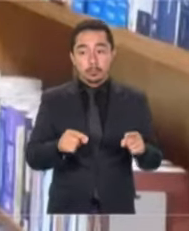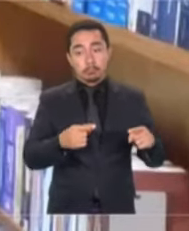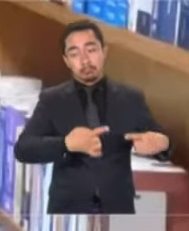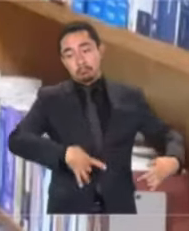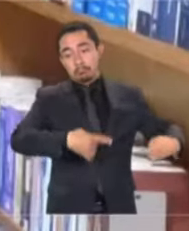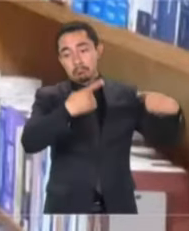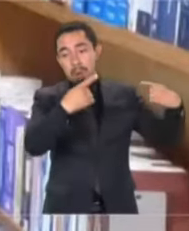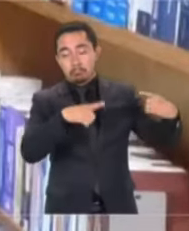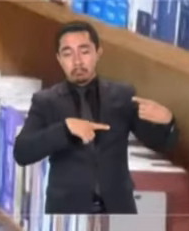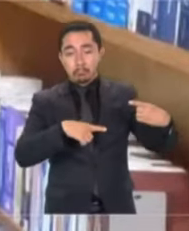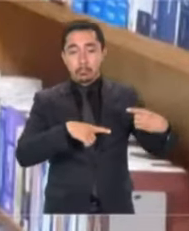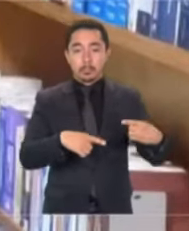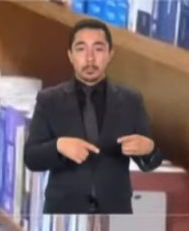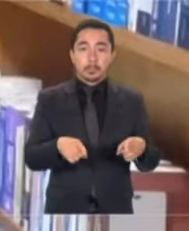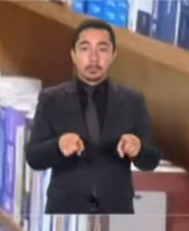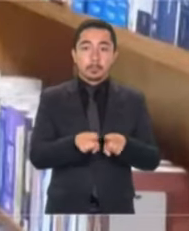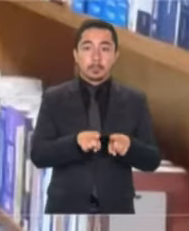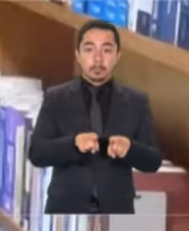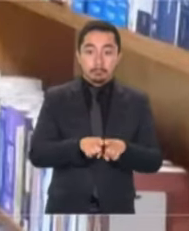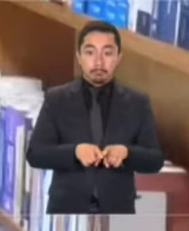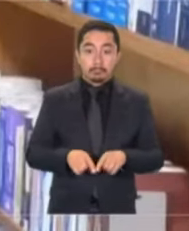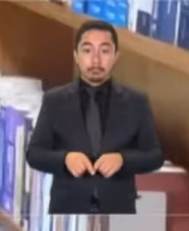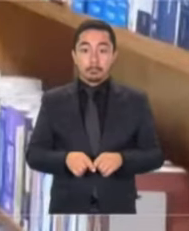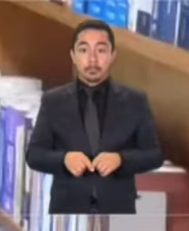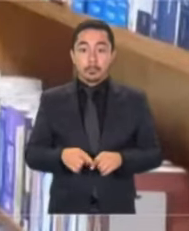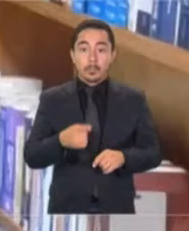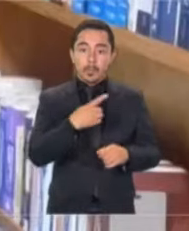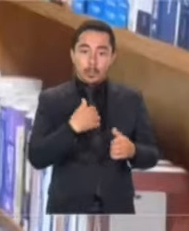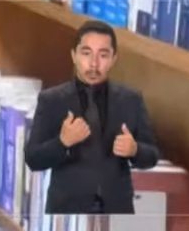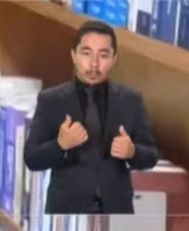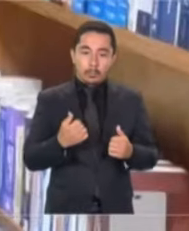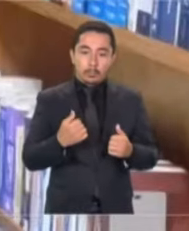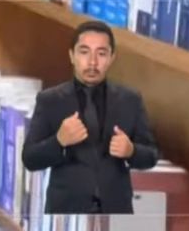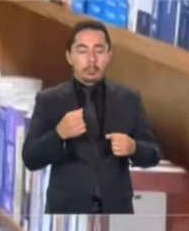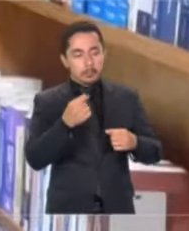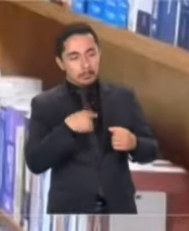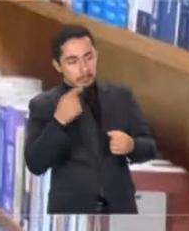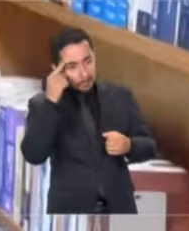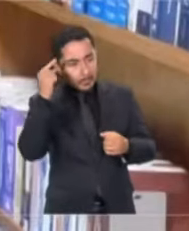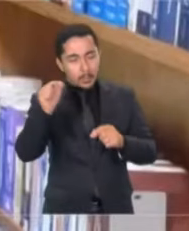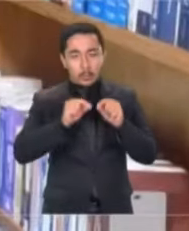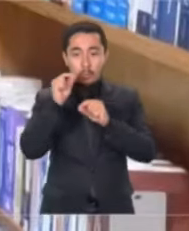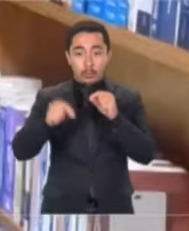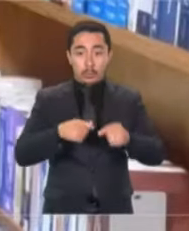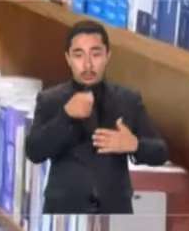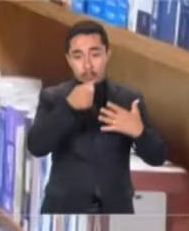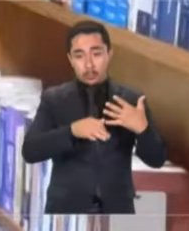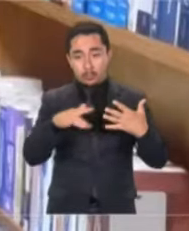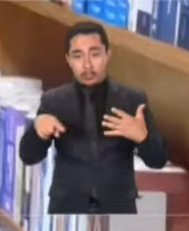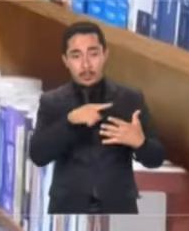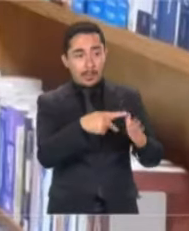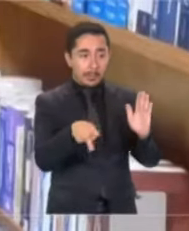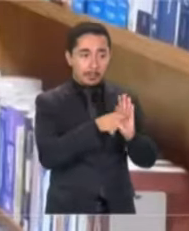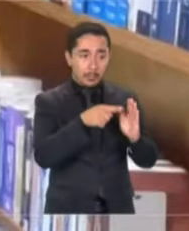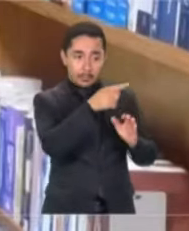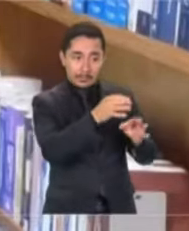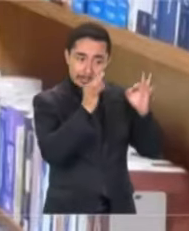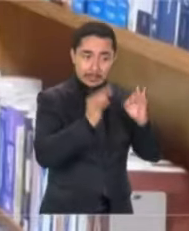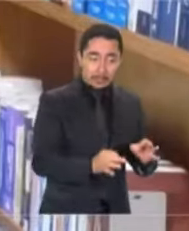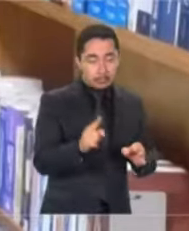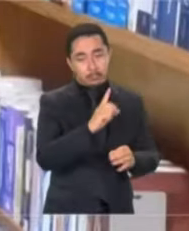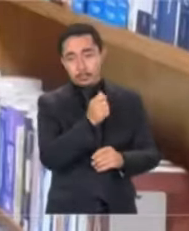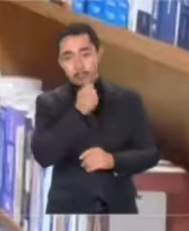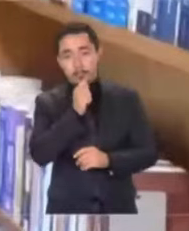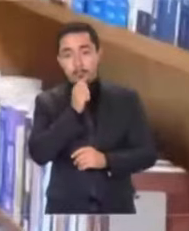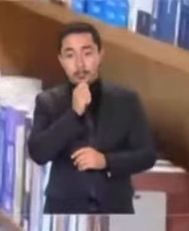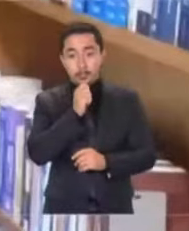Neste caso, penso, com a devida vênia do ministro Floriano, que não a jurisprudência não era propriamente